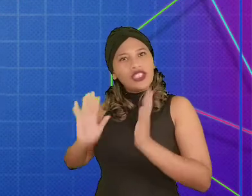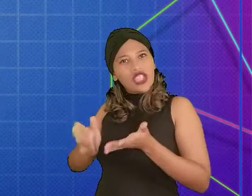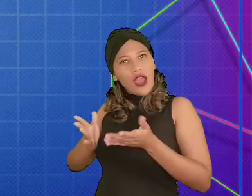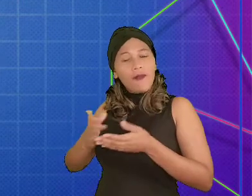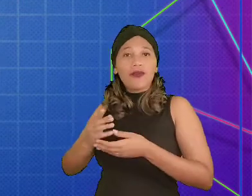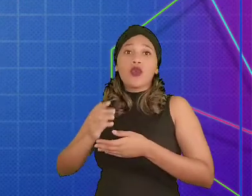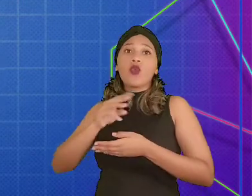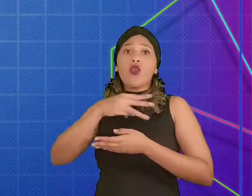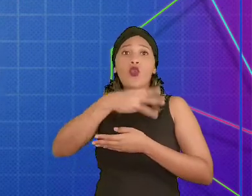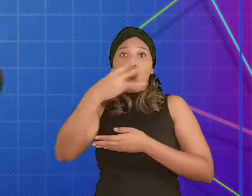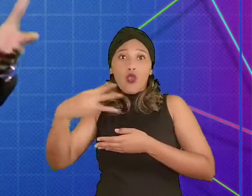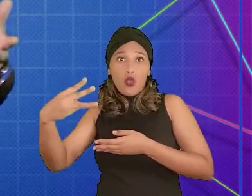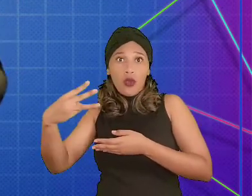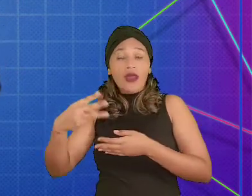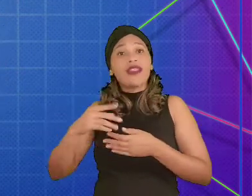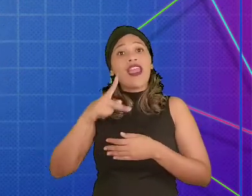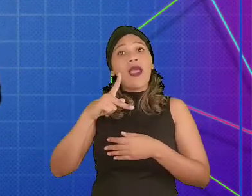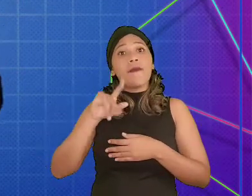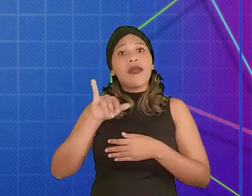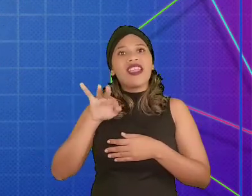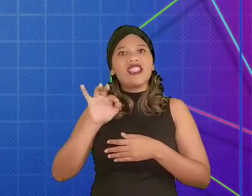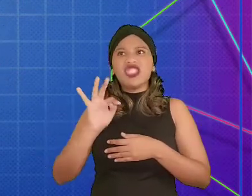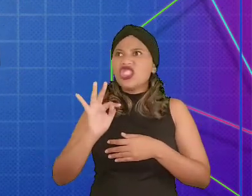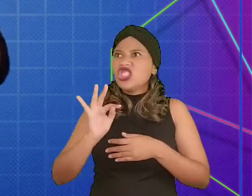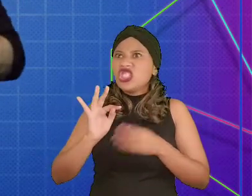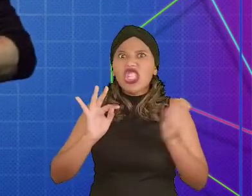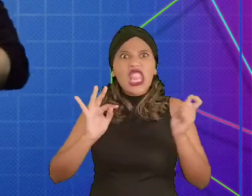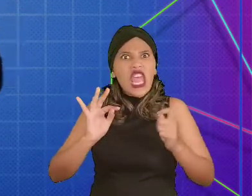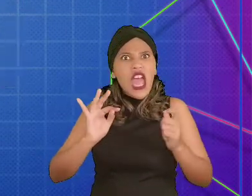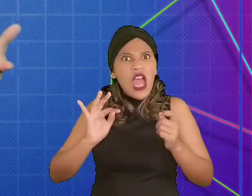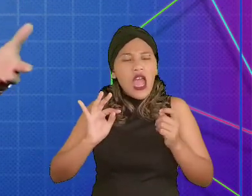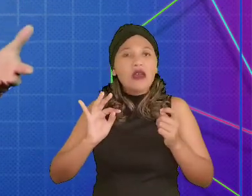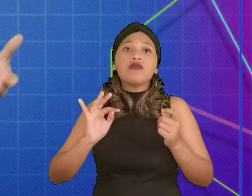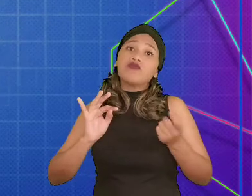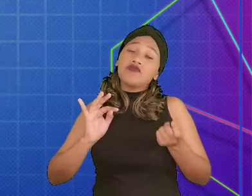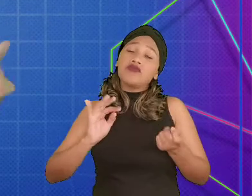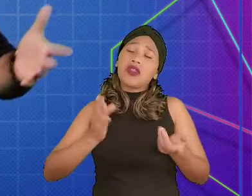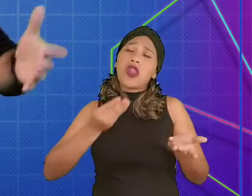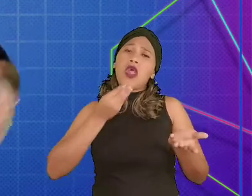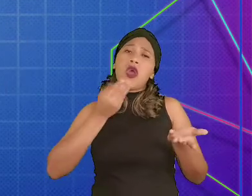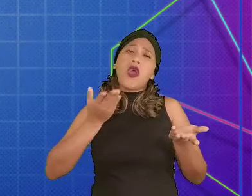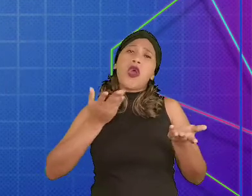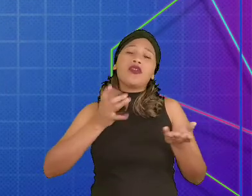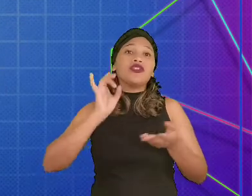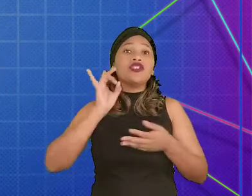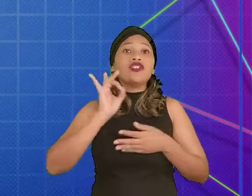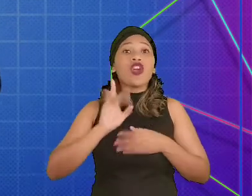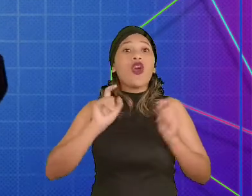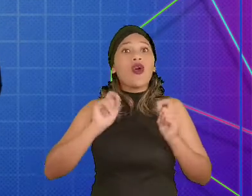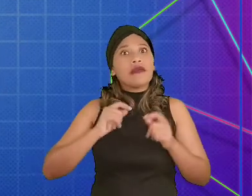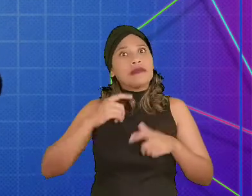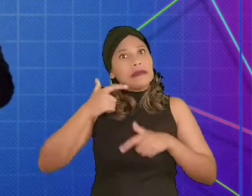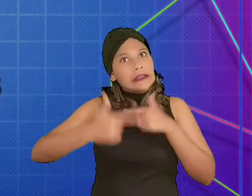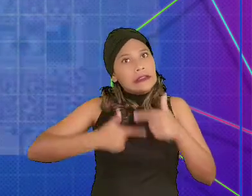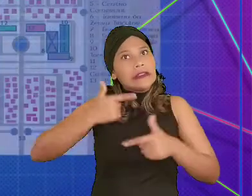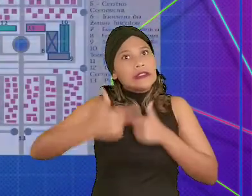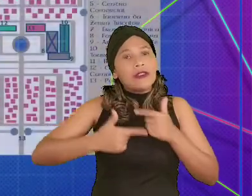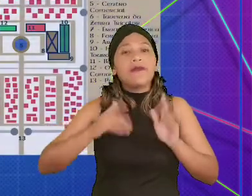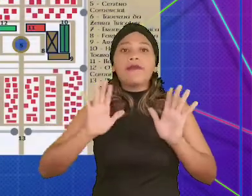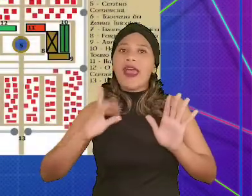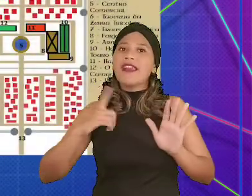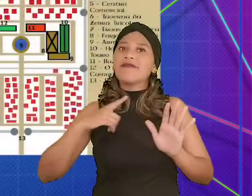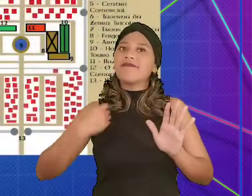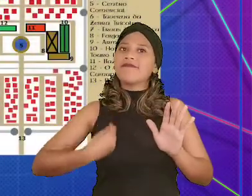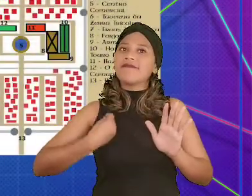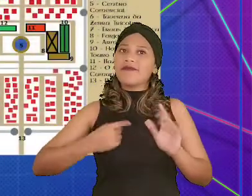caso você use o Windows, existe o Paint. Mas, professor, dá para fazer um mapa decente no Paint? Lógico, só pode dar um pouco mais de trabalho, mas